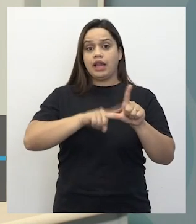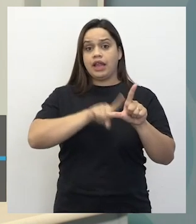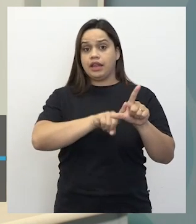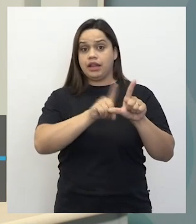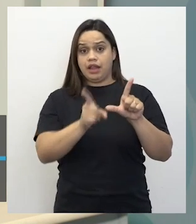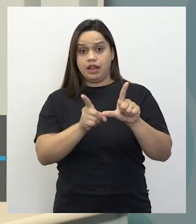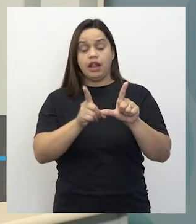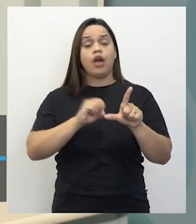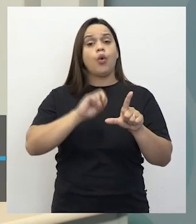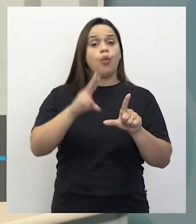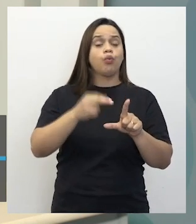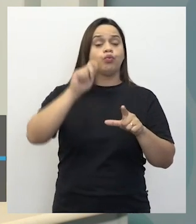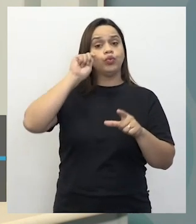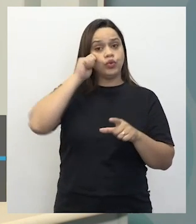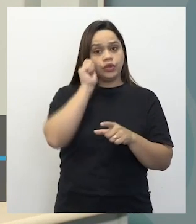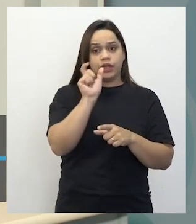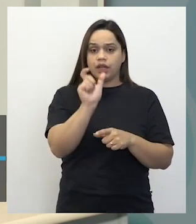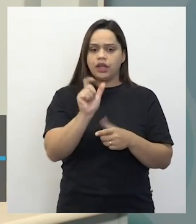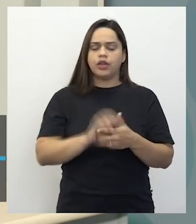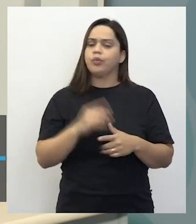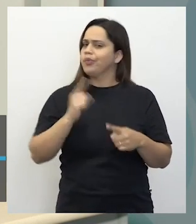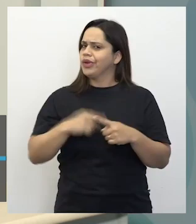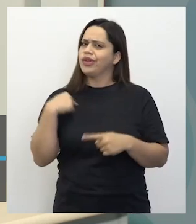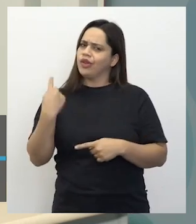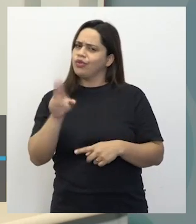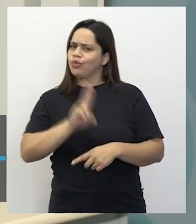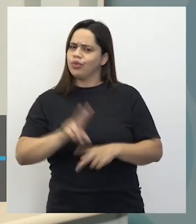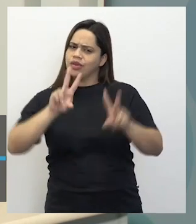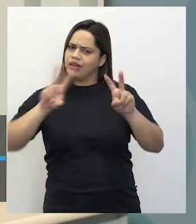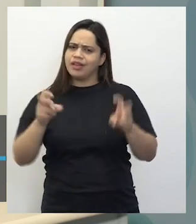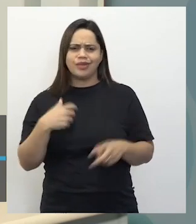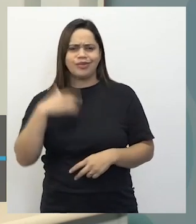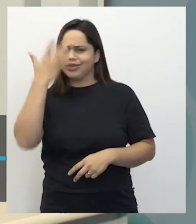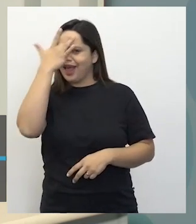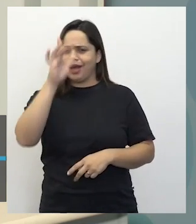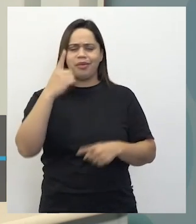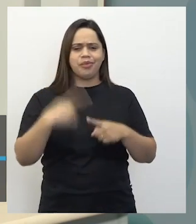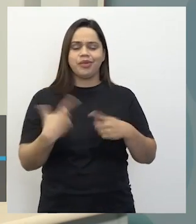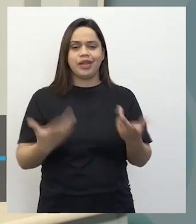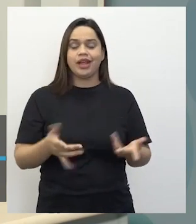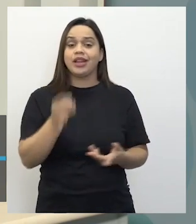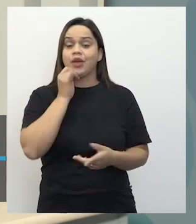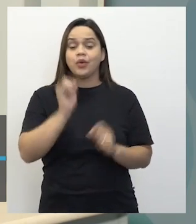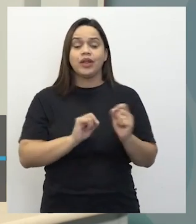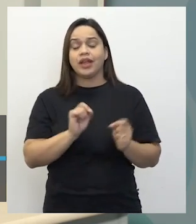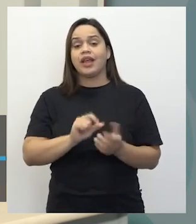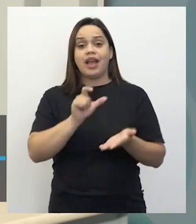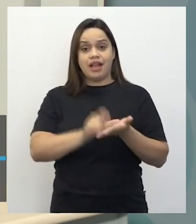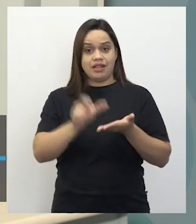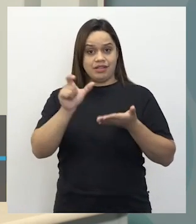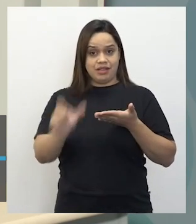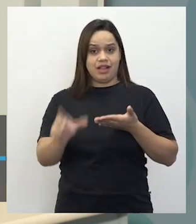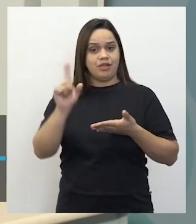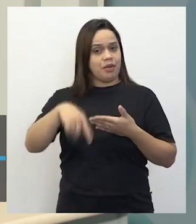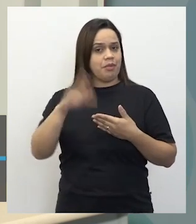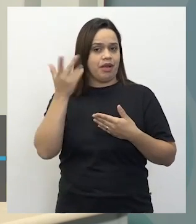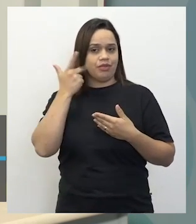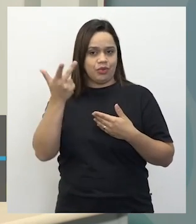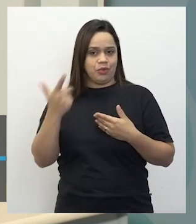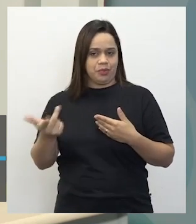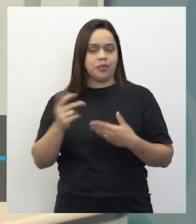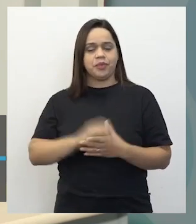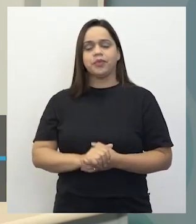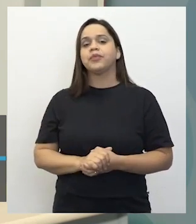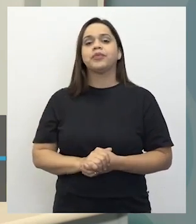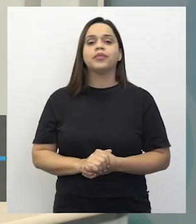né? A gente, às vezes, usa aspas sem nem perceber, sem nem saber para que está usando. A citação é o mais comum, né? Pelo menos para os professores, a citação é o